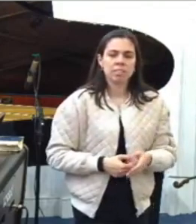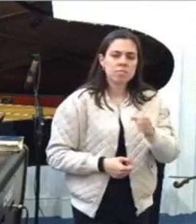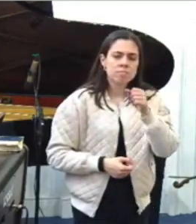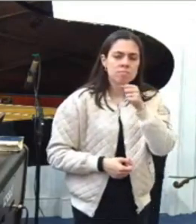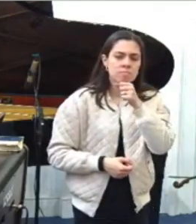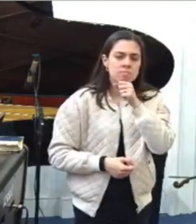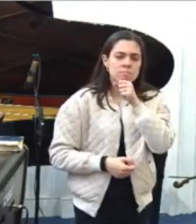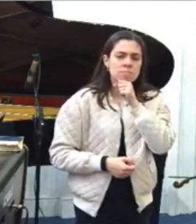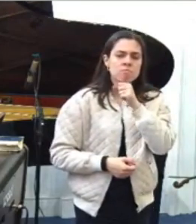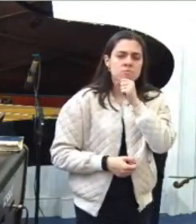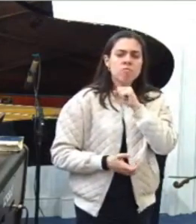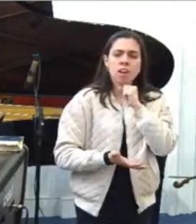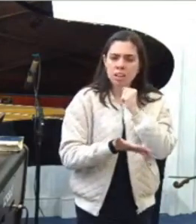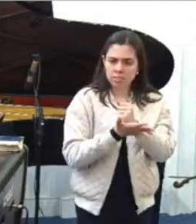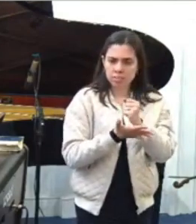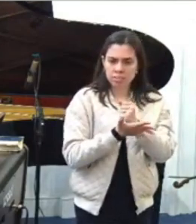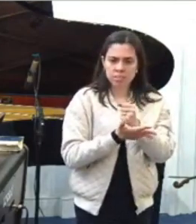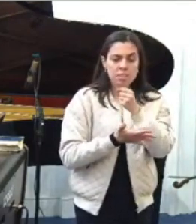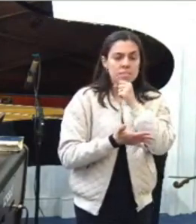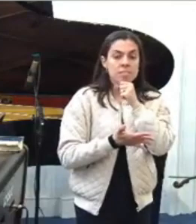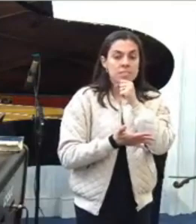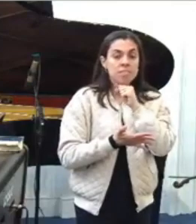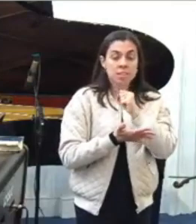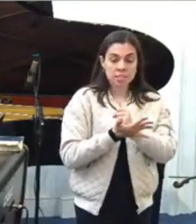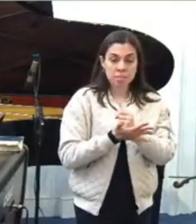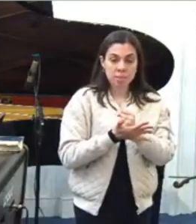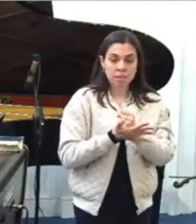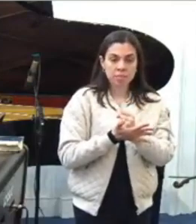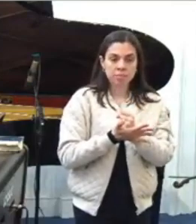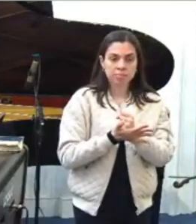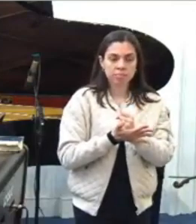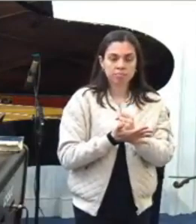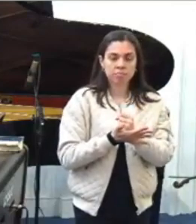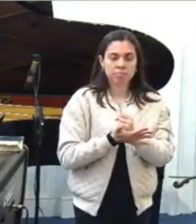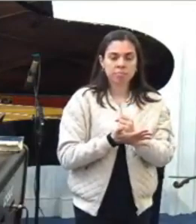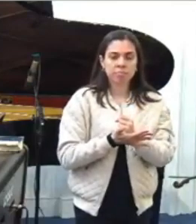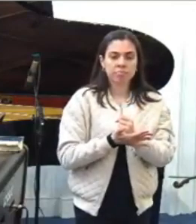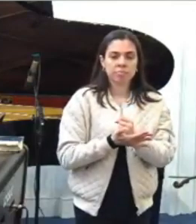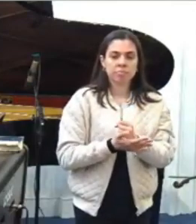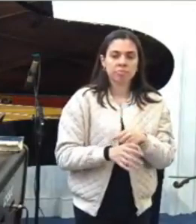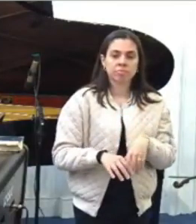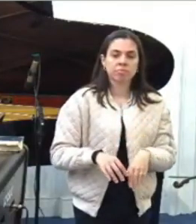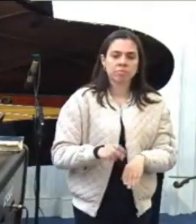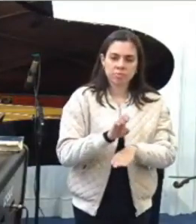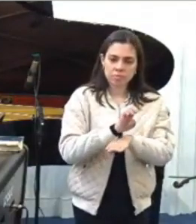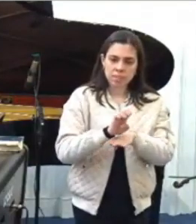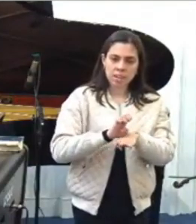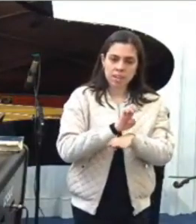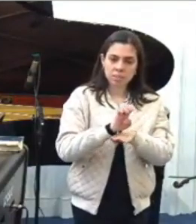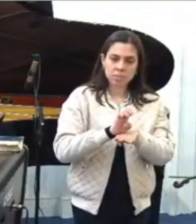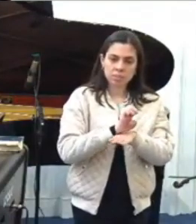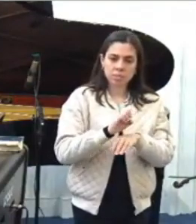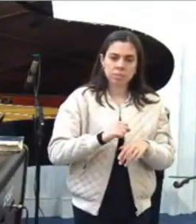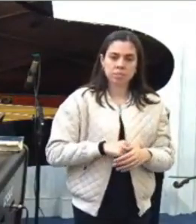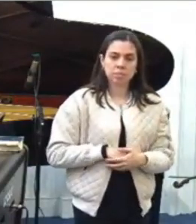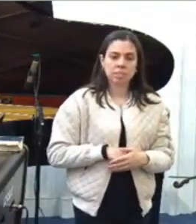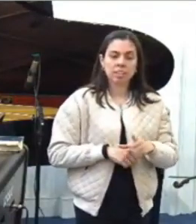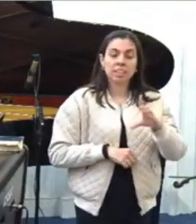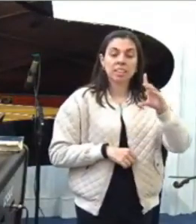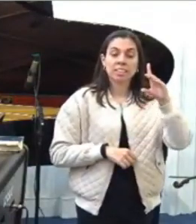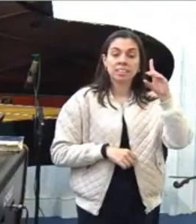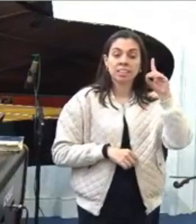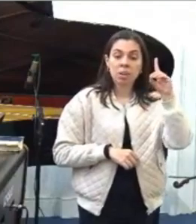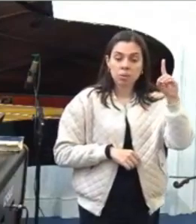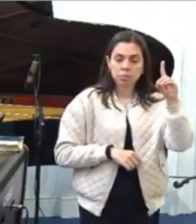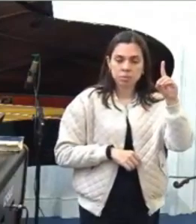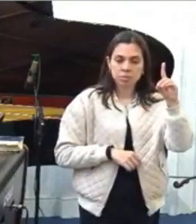nas asas de uma águia, que é Êxodo capítulo 19. Depois do Senhor salvar o seu povo de dentro do Egito, fazendo